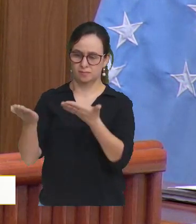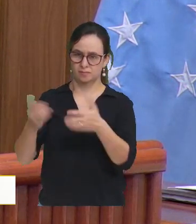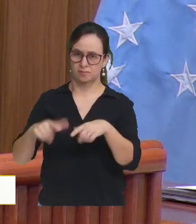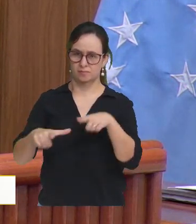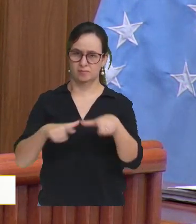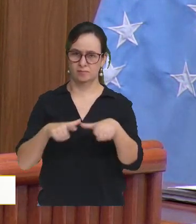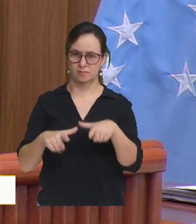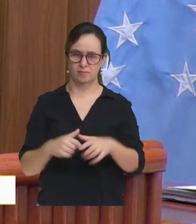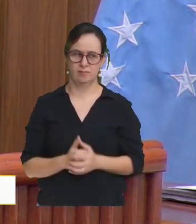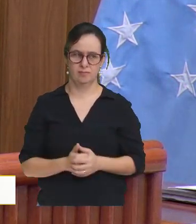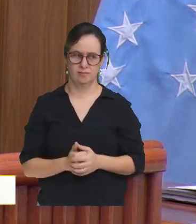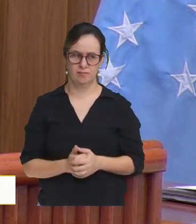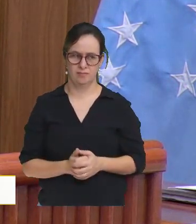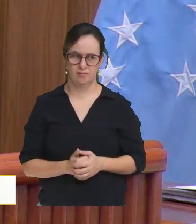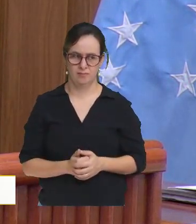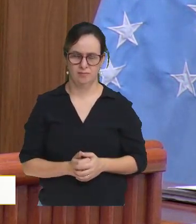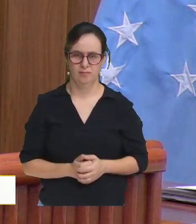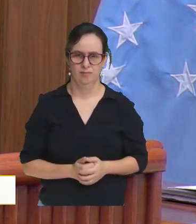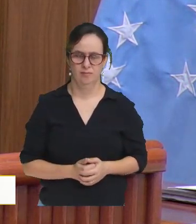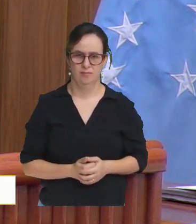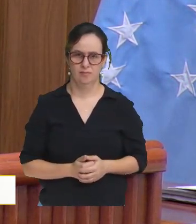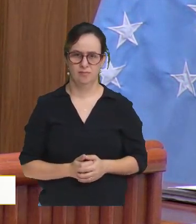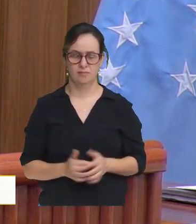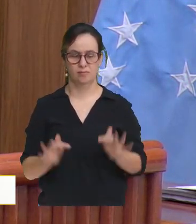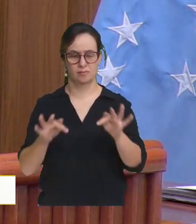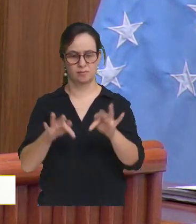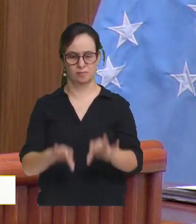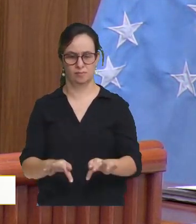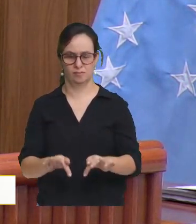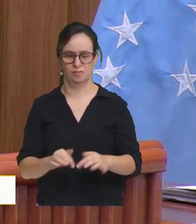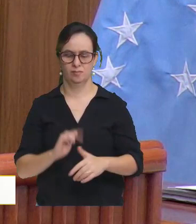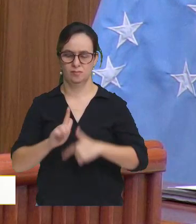no final dessa votação,